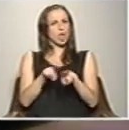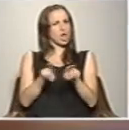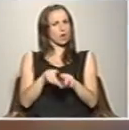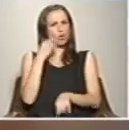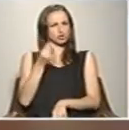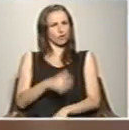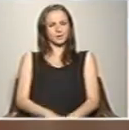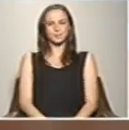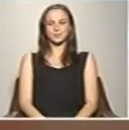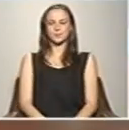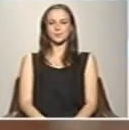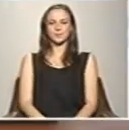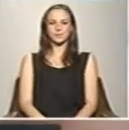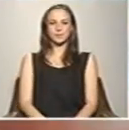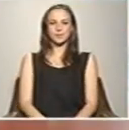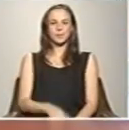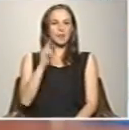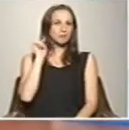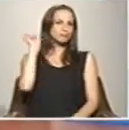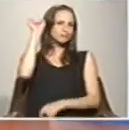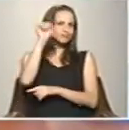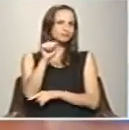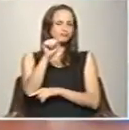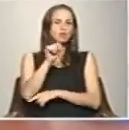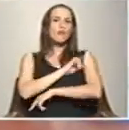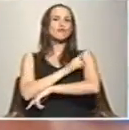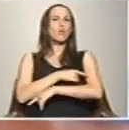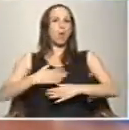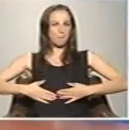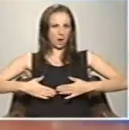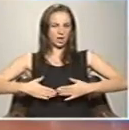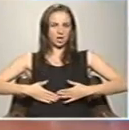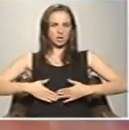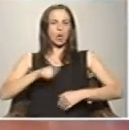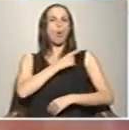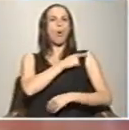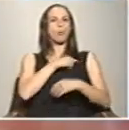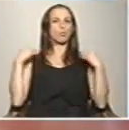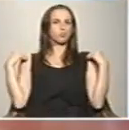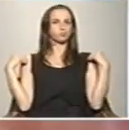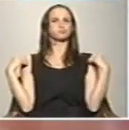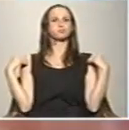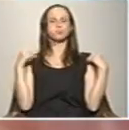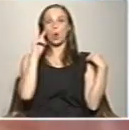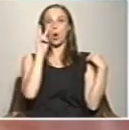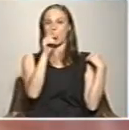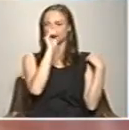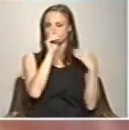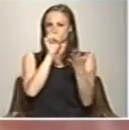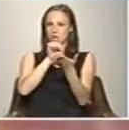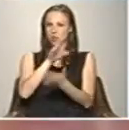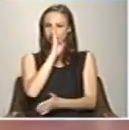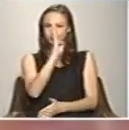Subiu ombros, cabeça, enrola o soldo pela força da barriga, os ombros baixos, a cabeça olhando para o centro. Nunca